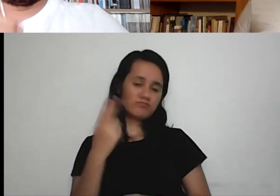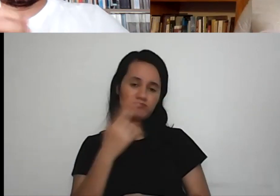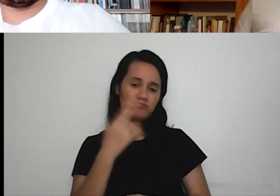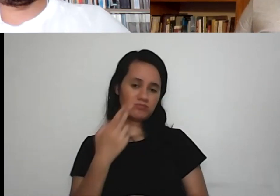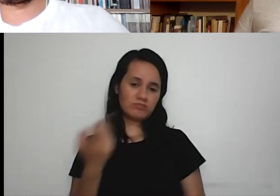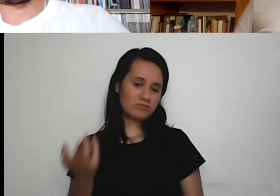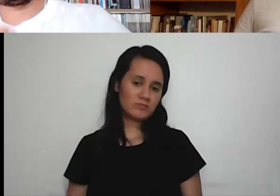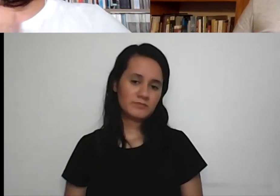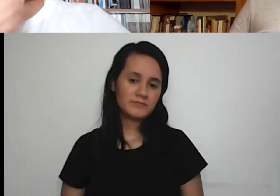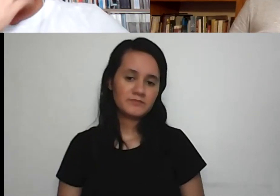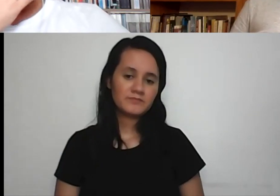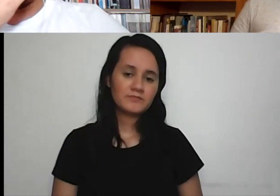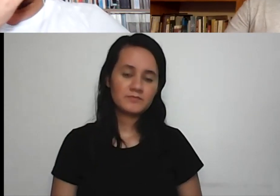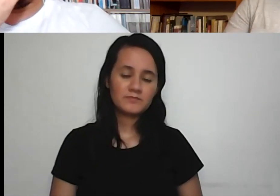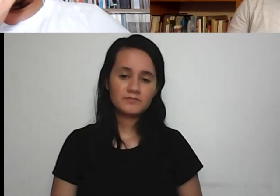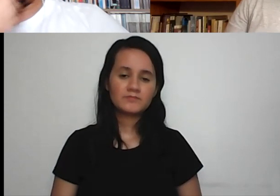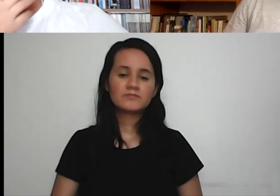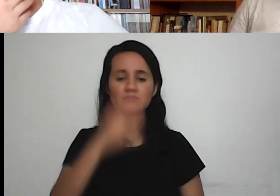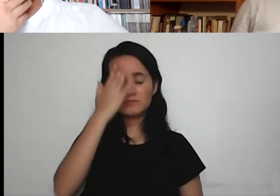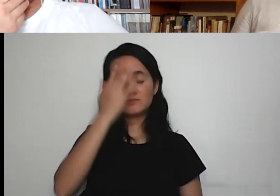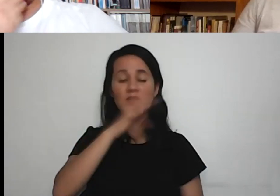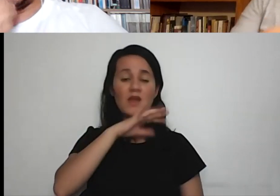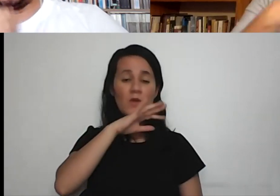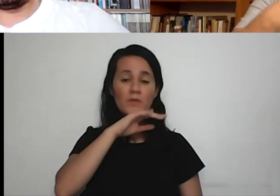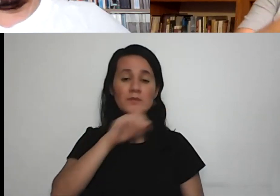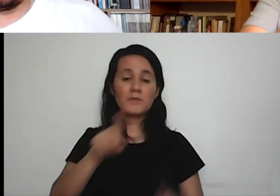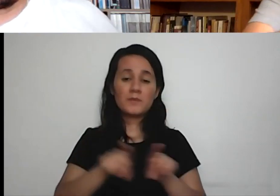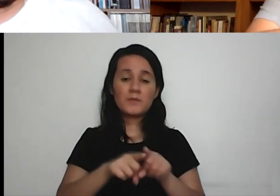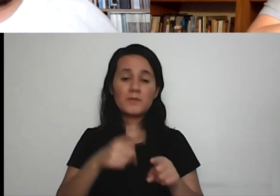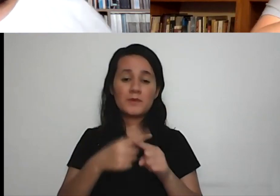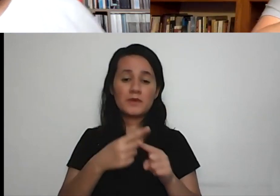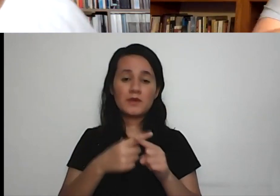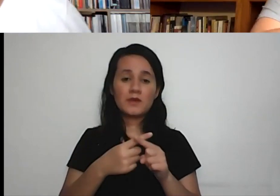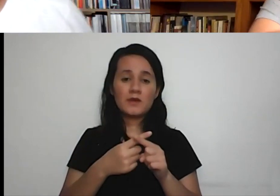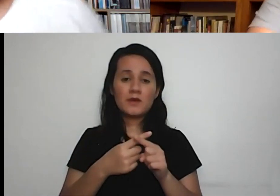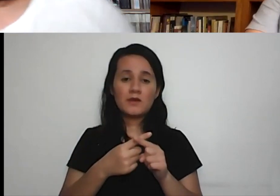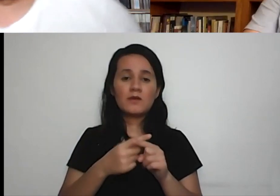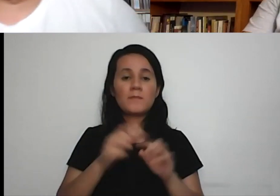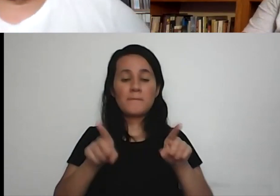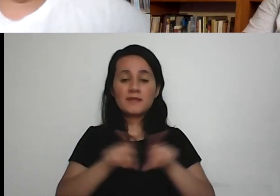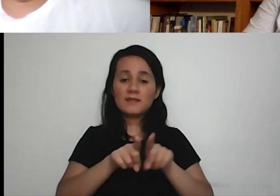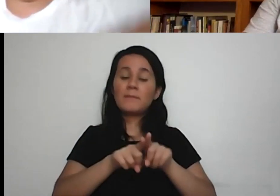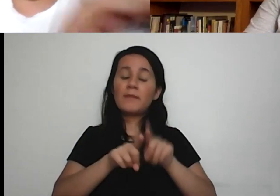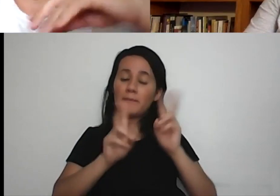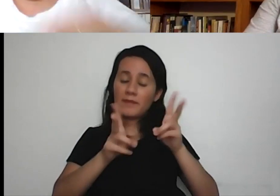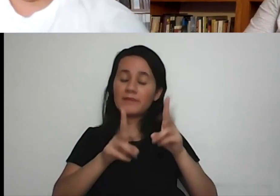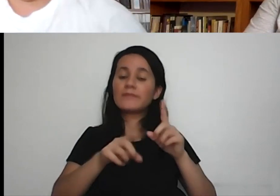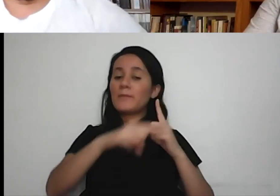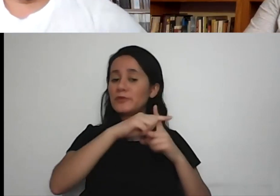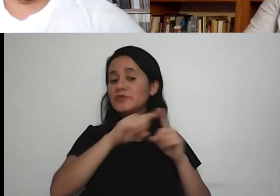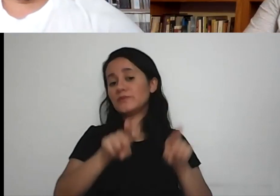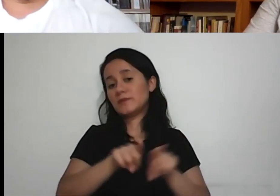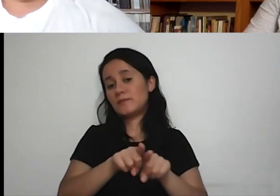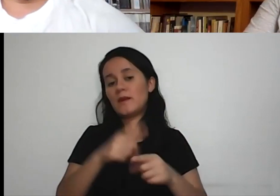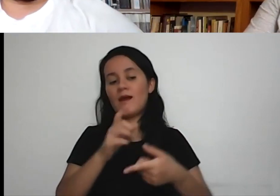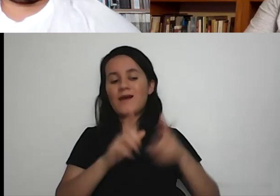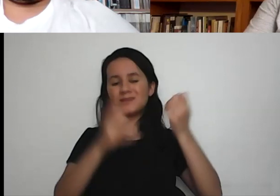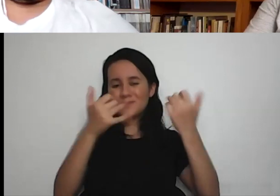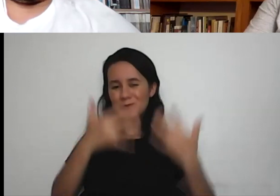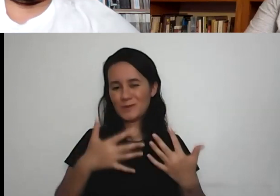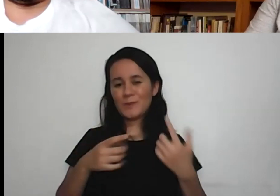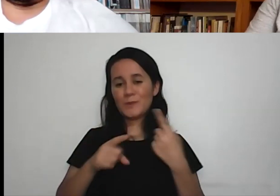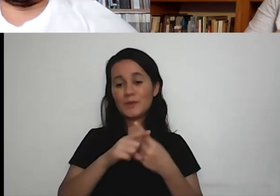nem necessariamente é ruim, né? Quer dizer, é um movimento que também é positivo, como a gente falou antes. Mas é isso, a gente acho